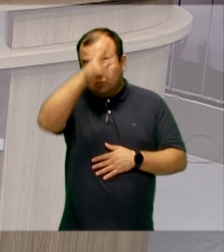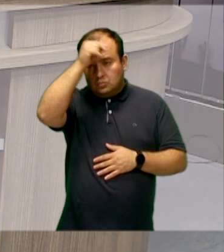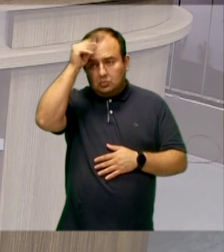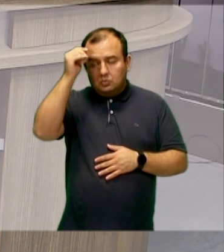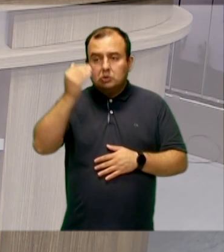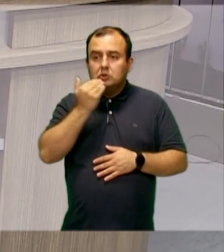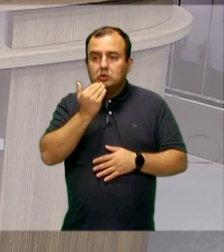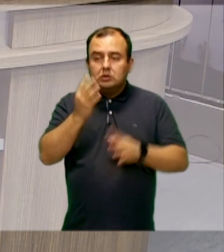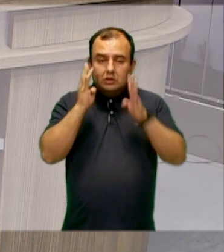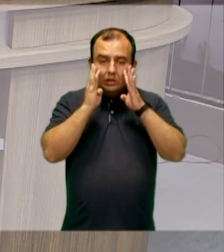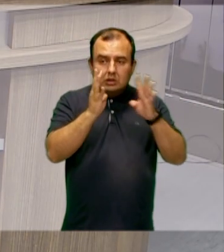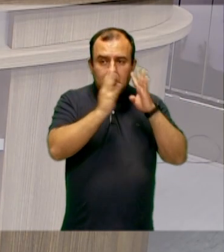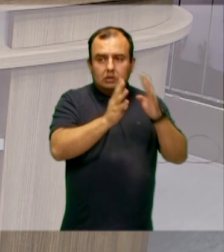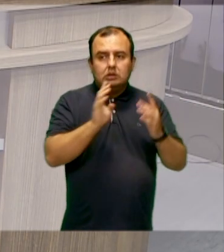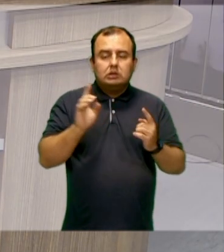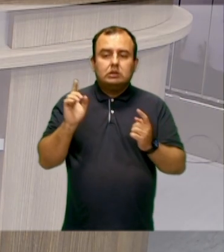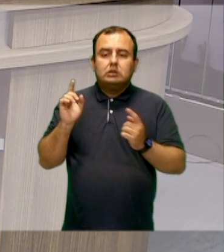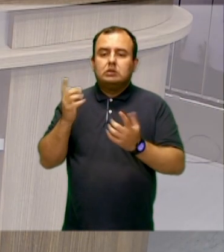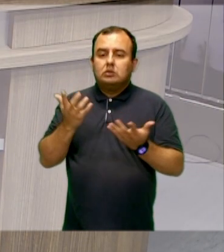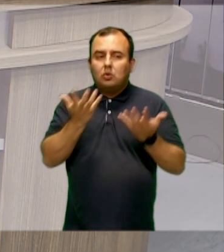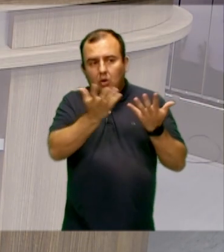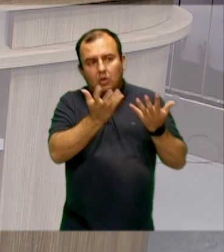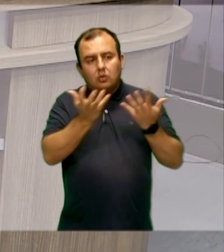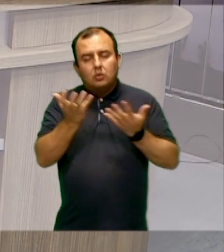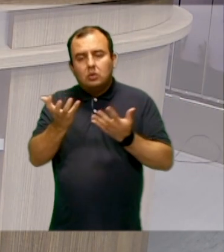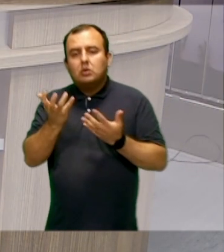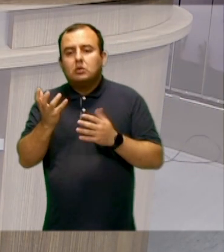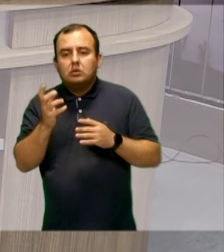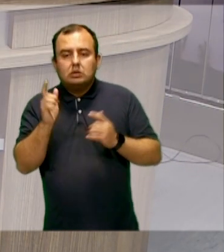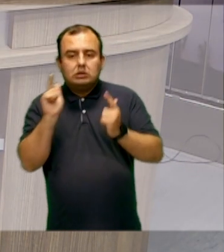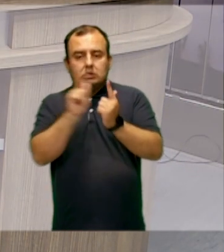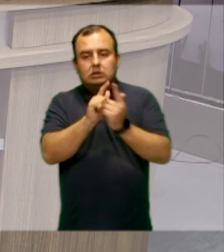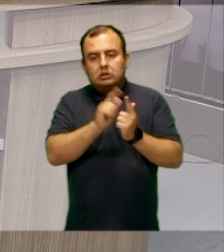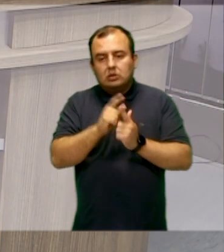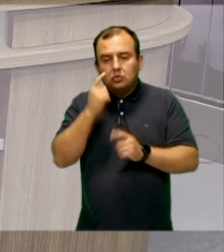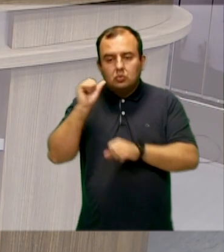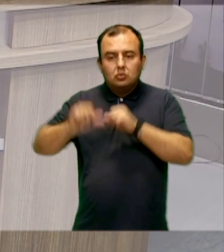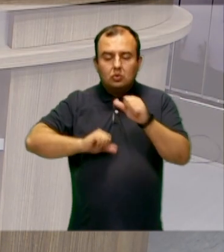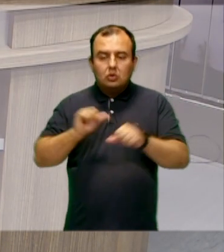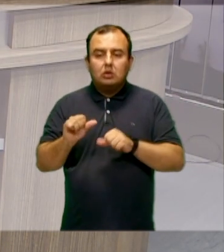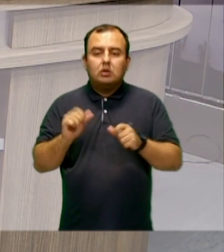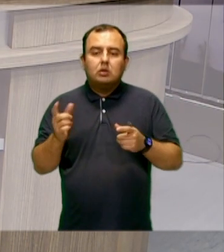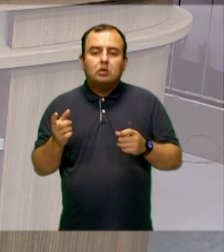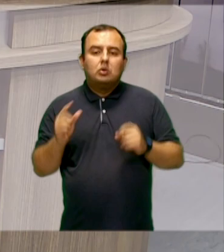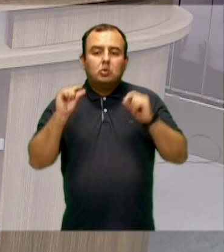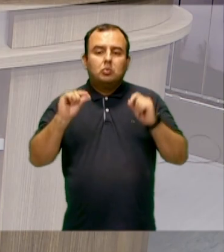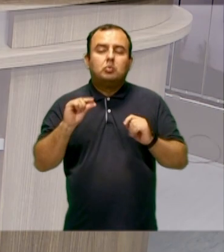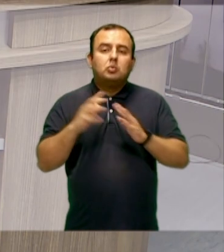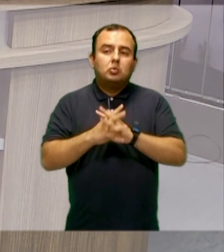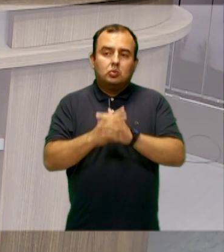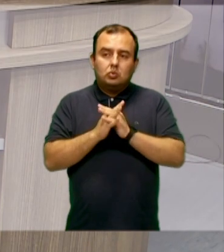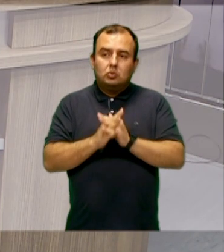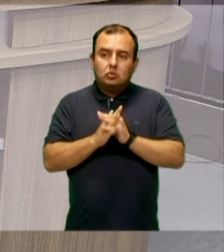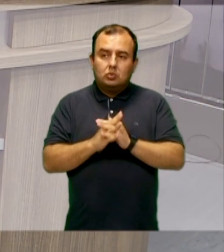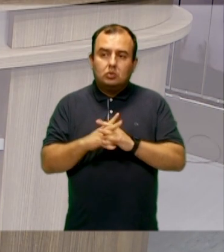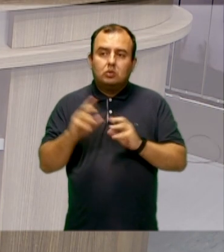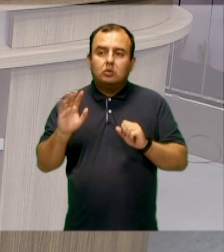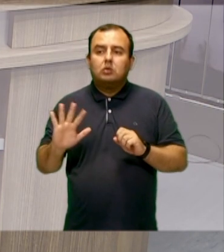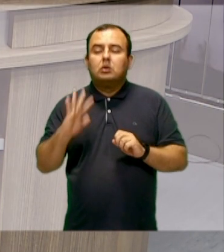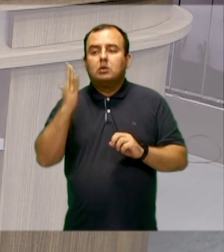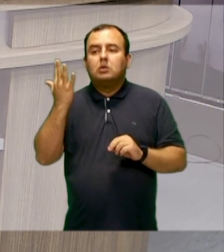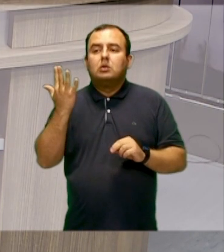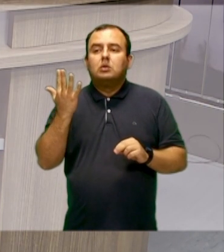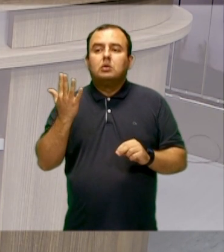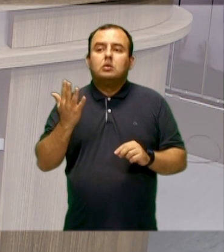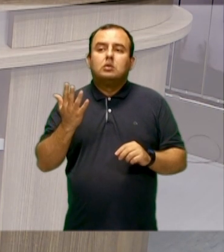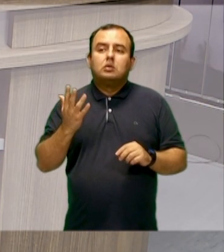atendendo cada um, eu quero isso, eu preciso disso, eu tenho que alterar ali naquilo, ia ficar um pouco complicado e quem sabe acontecesse o